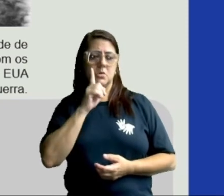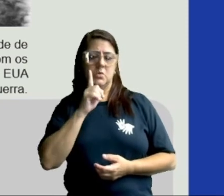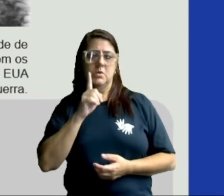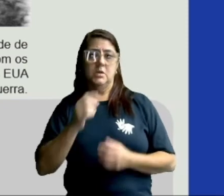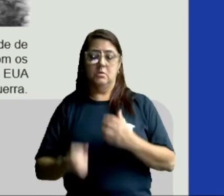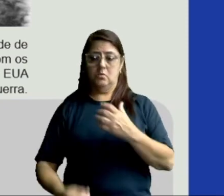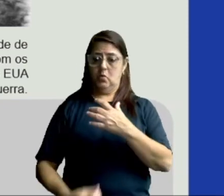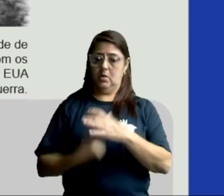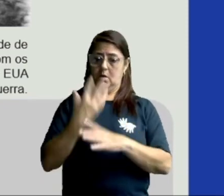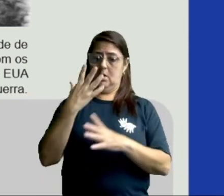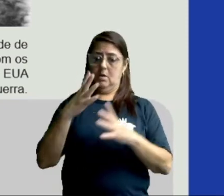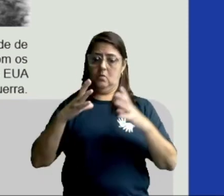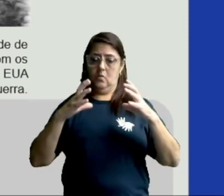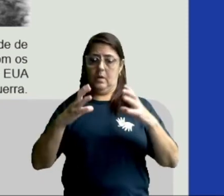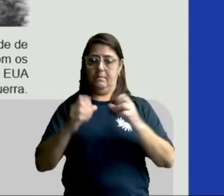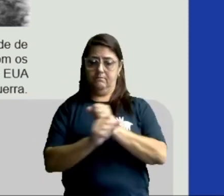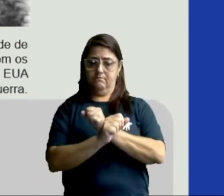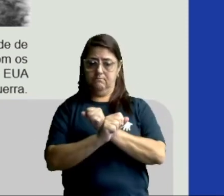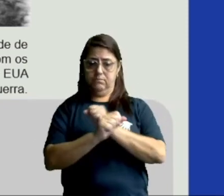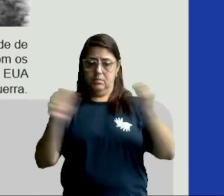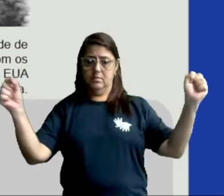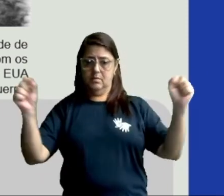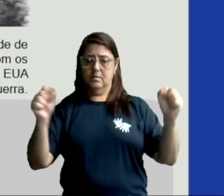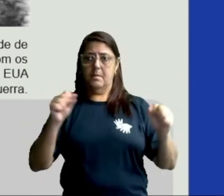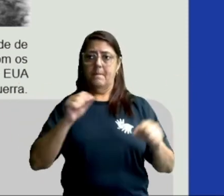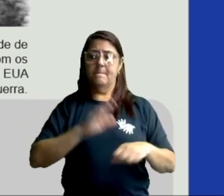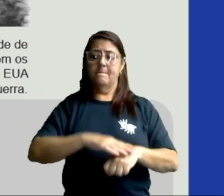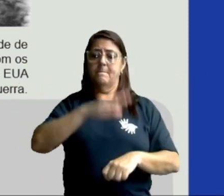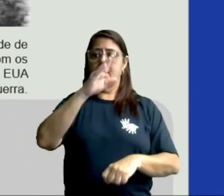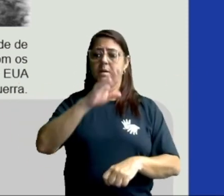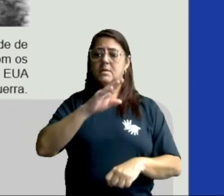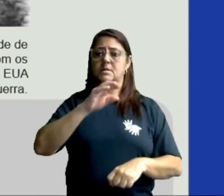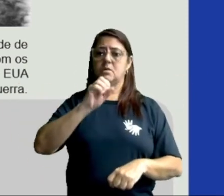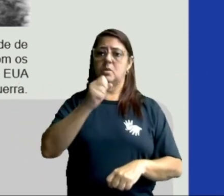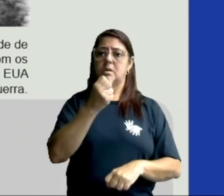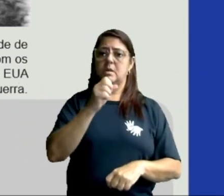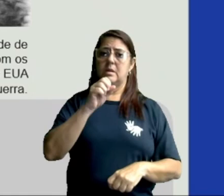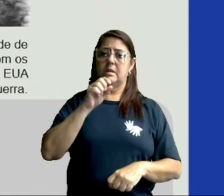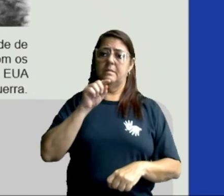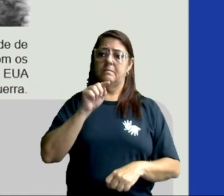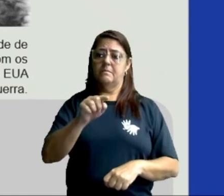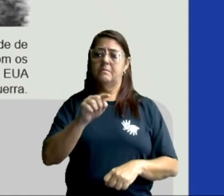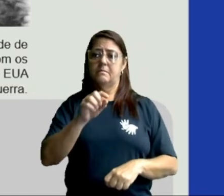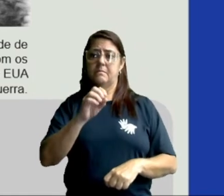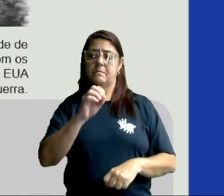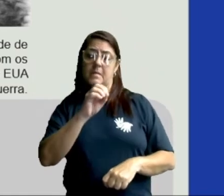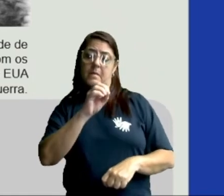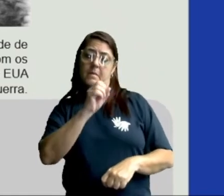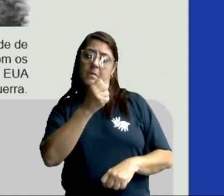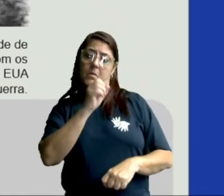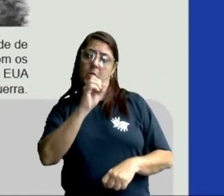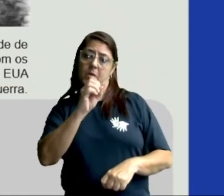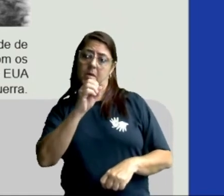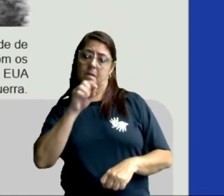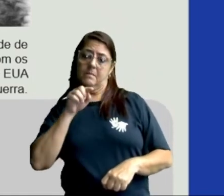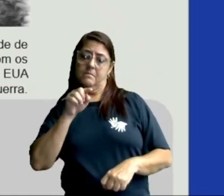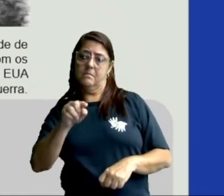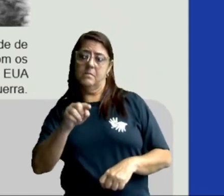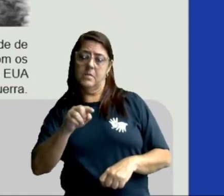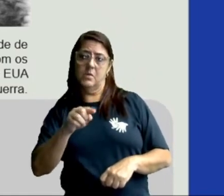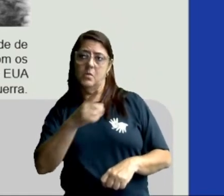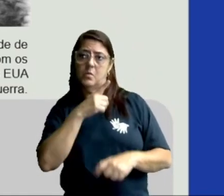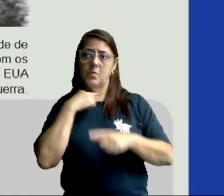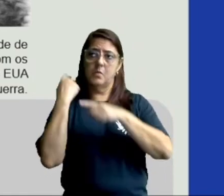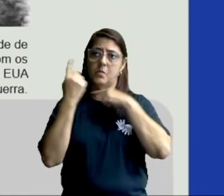Hiroshima, no Japão, em mais de 80.000 mortos, 60% das casas destruídas. E em